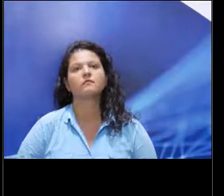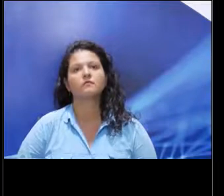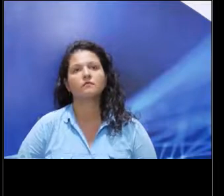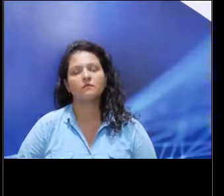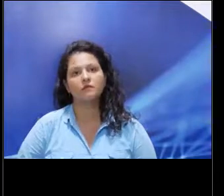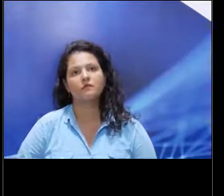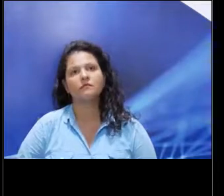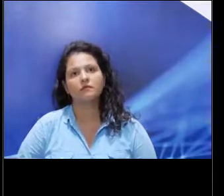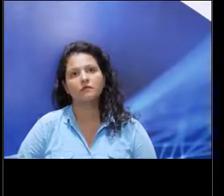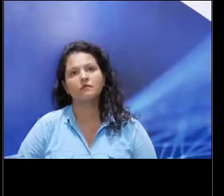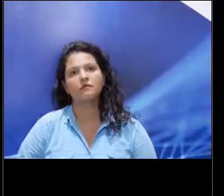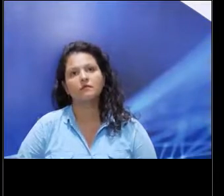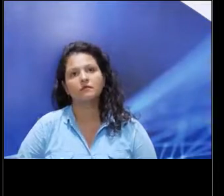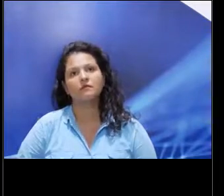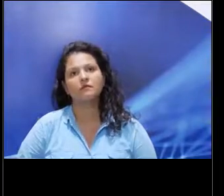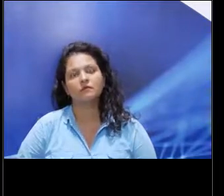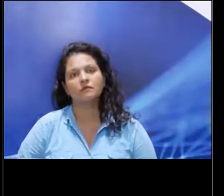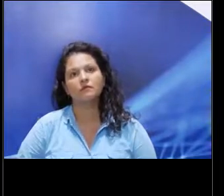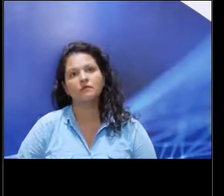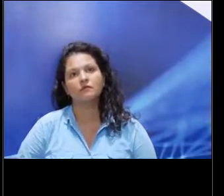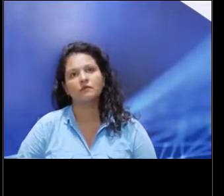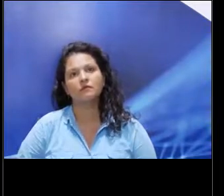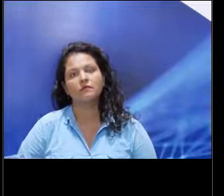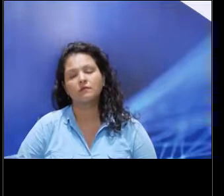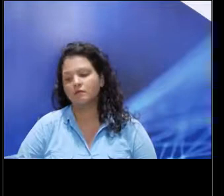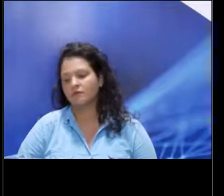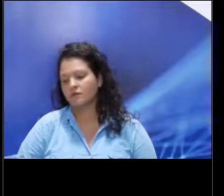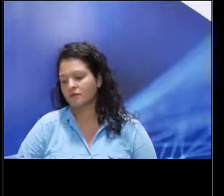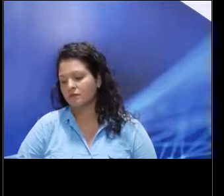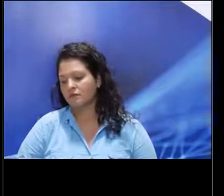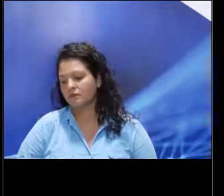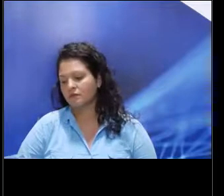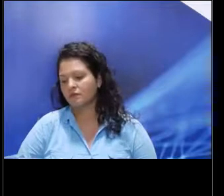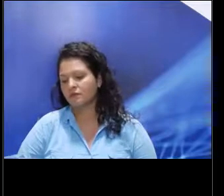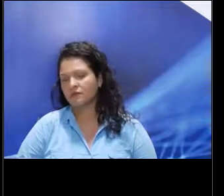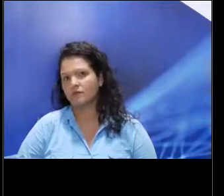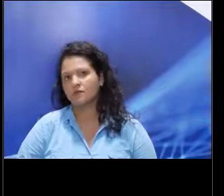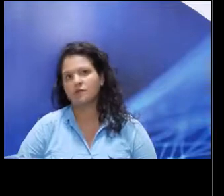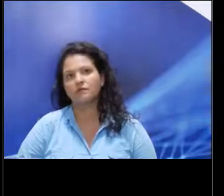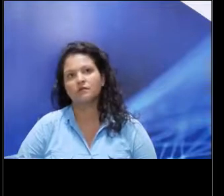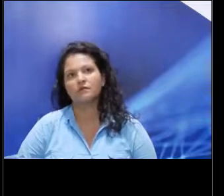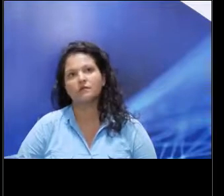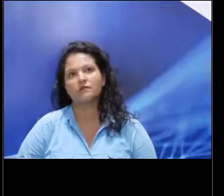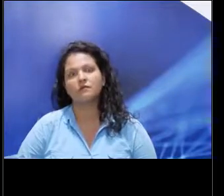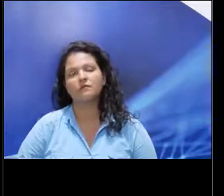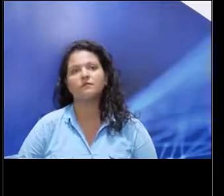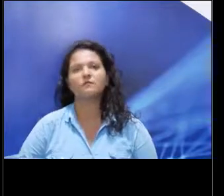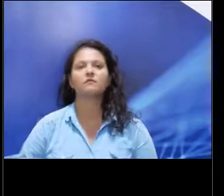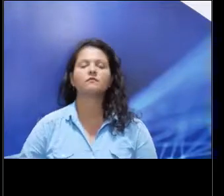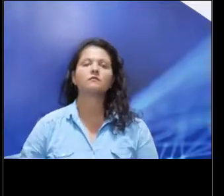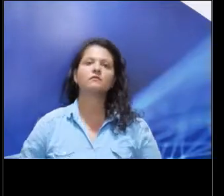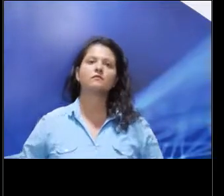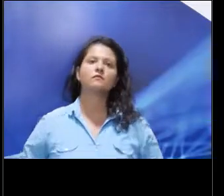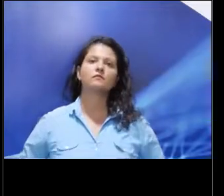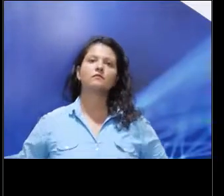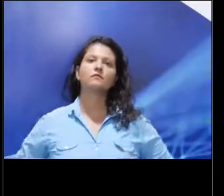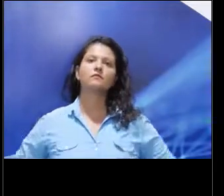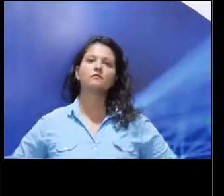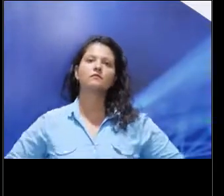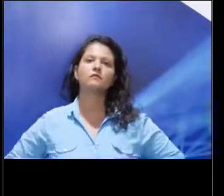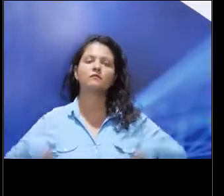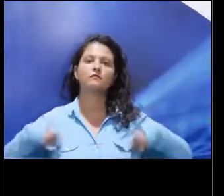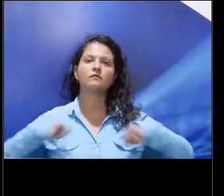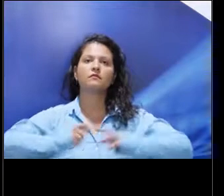gente trabalha com máquina pequena, o que é importante? Afiar a faca. Tá? Tem gente que pega lá, vai fazer a